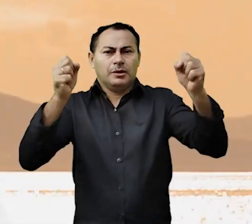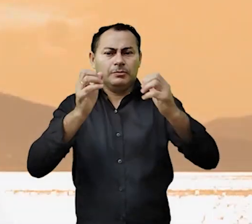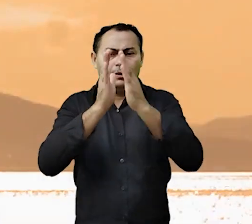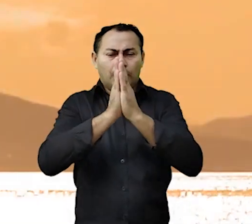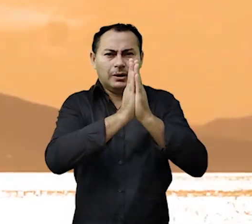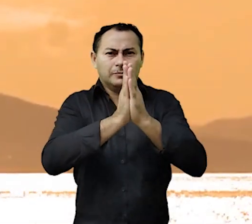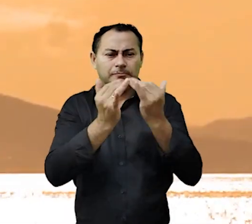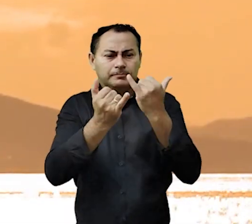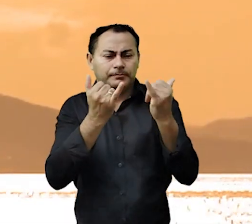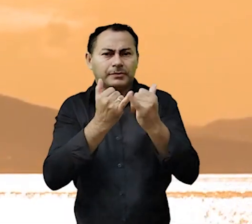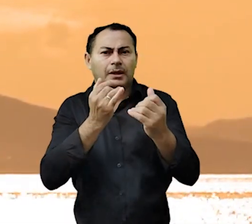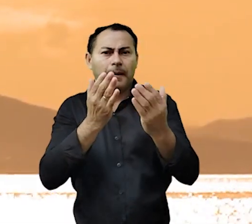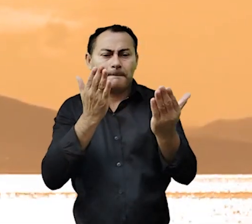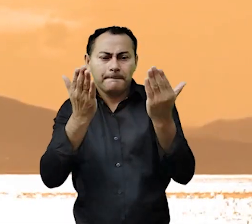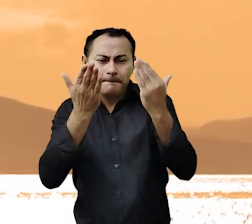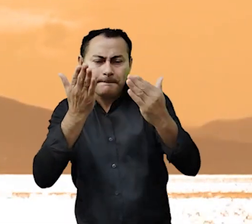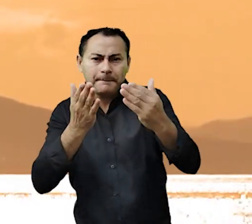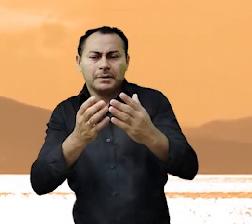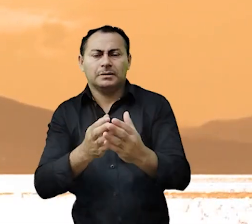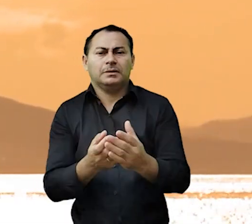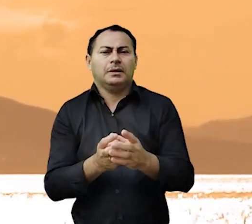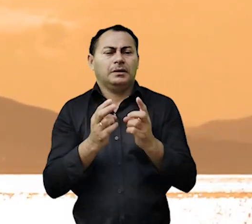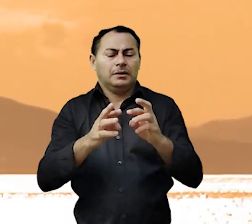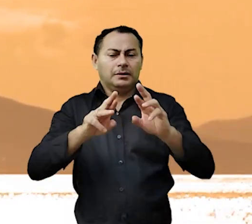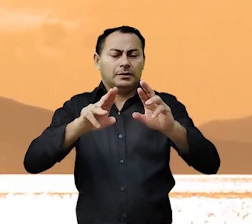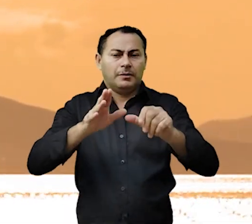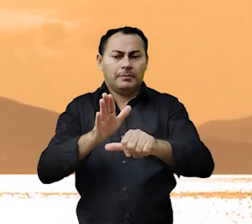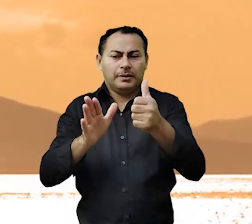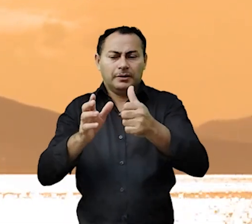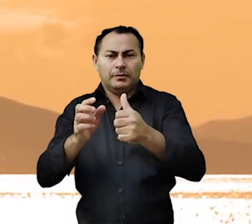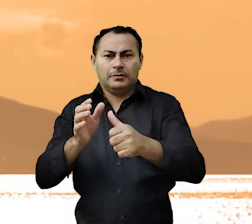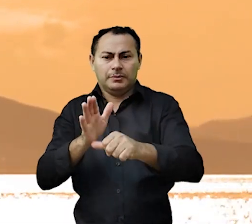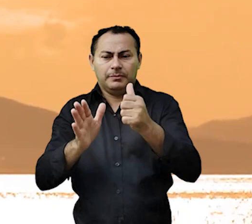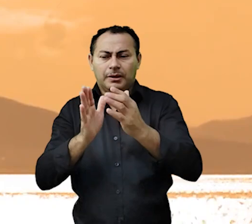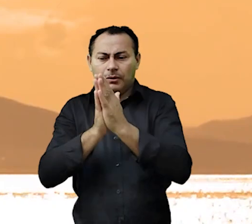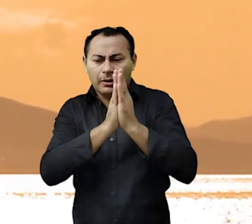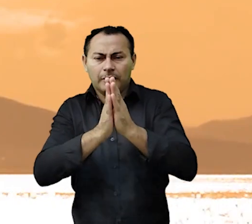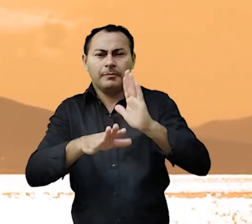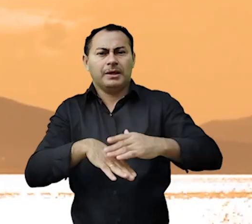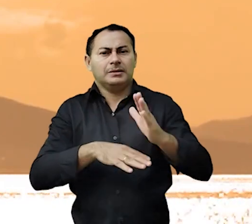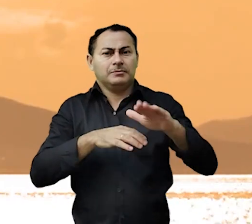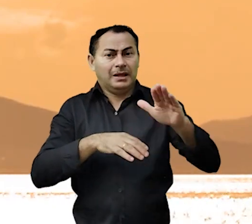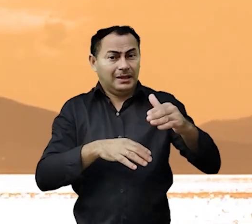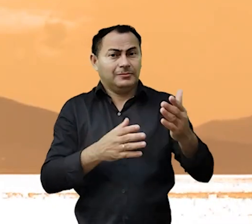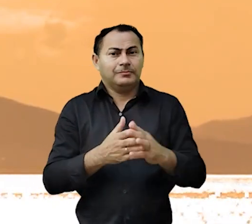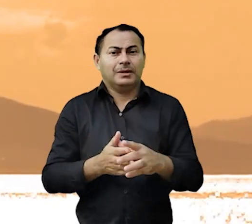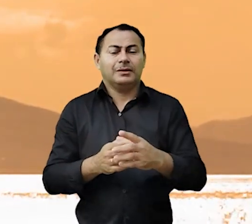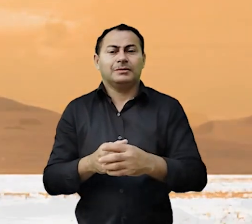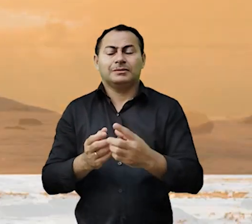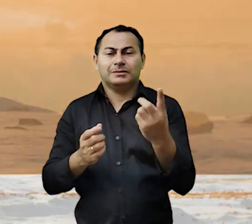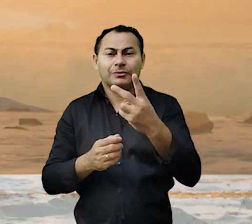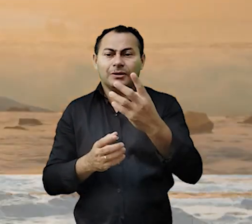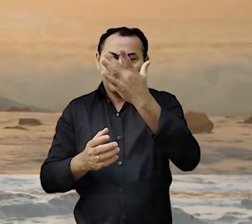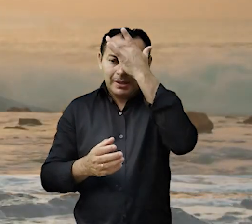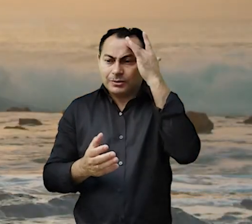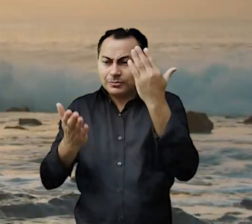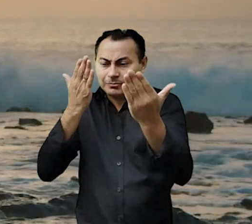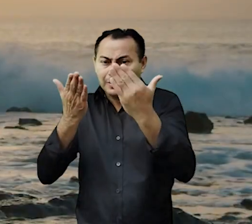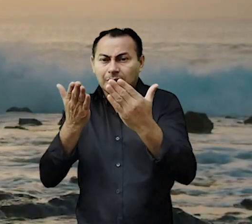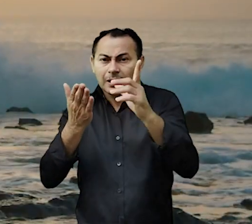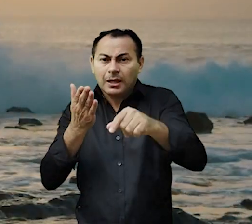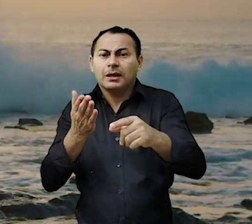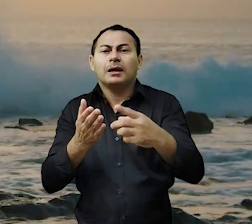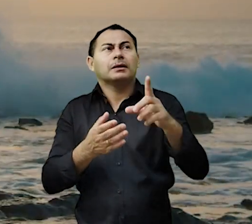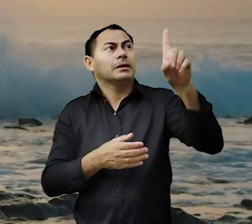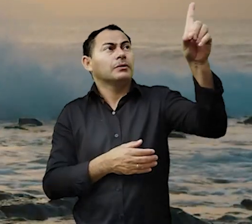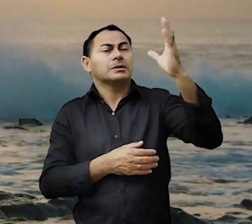salmos de oração são semelhantes à psicanálise, com duas diferenças. Primeiro, orar custa muito mais barato. Segundo, o psicanalista é o